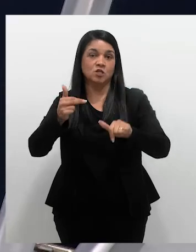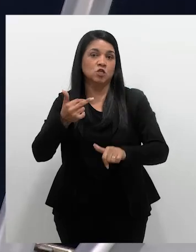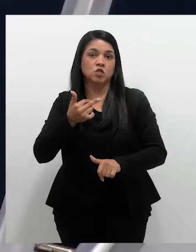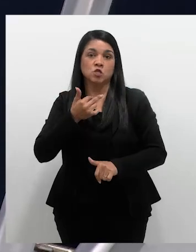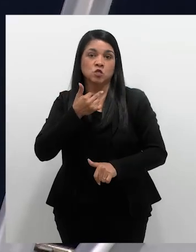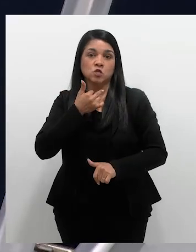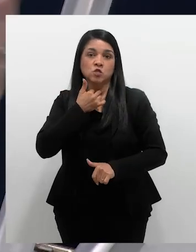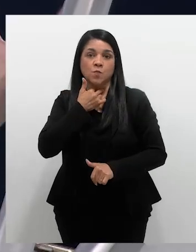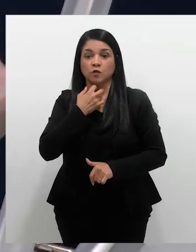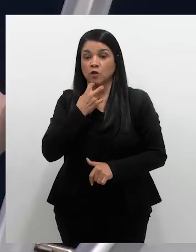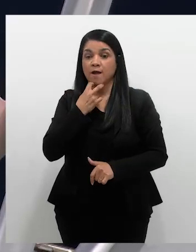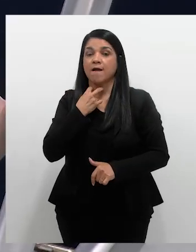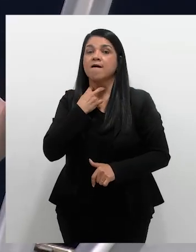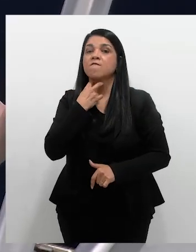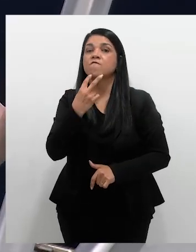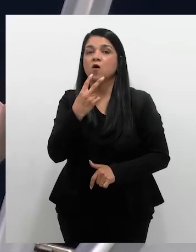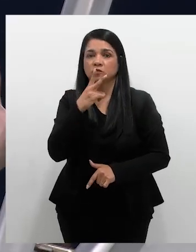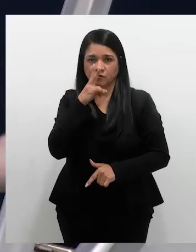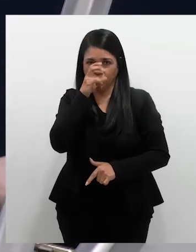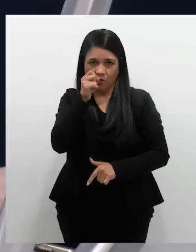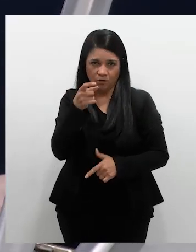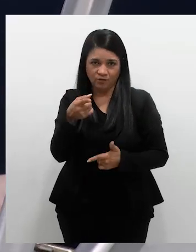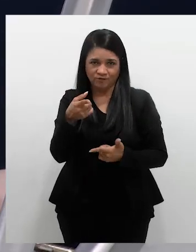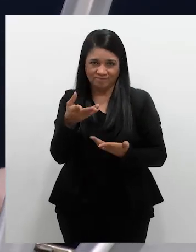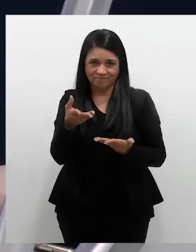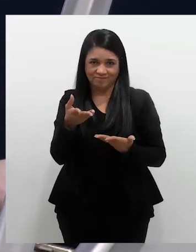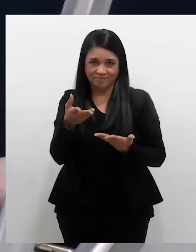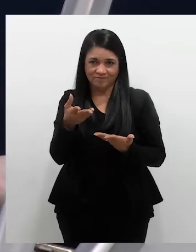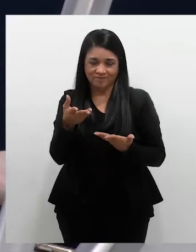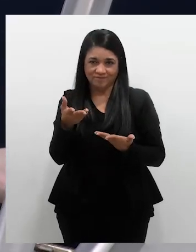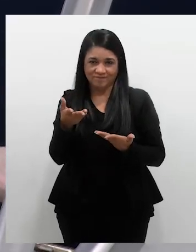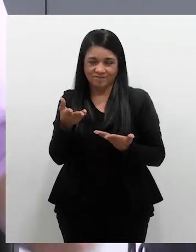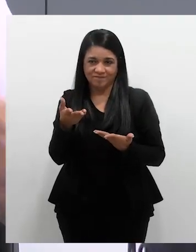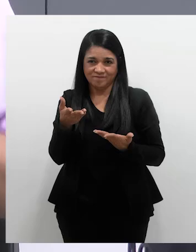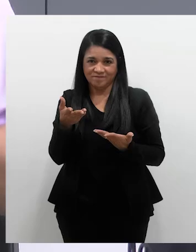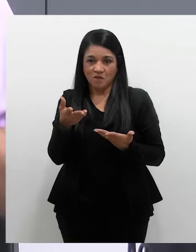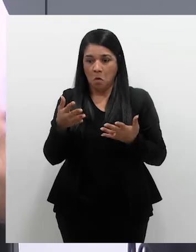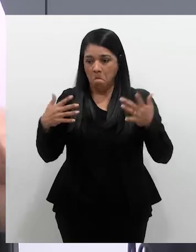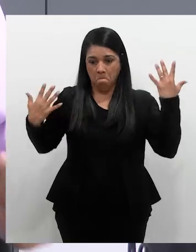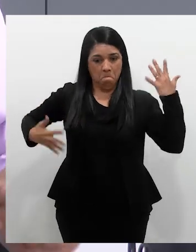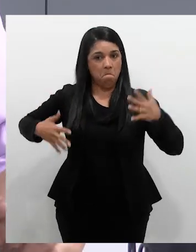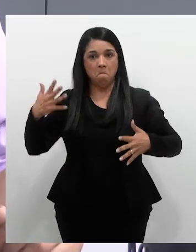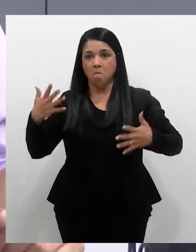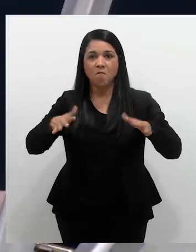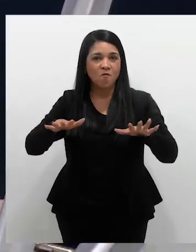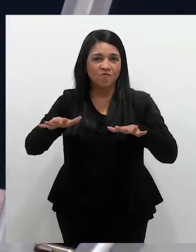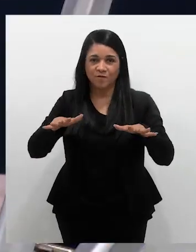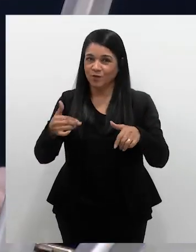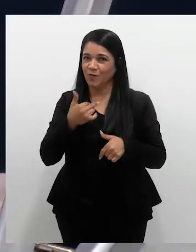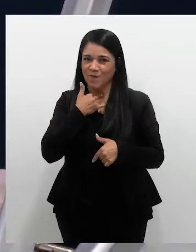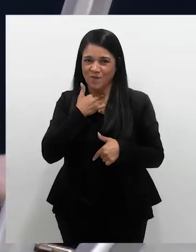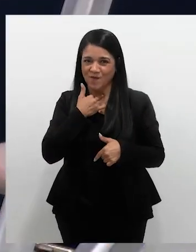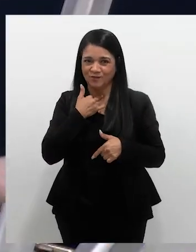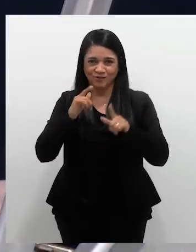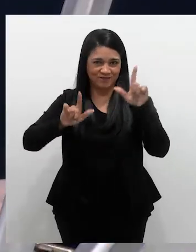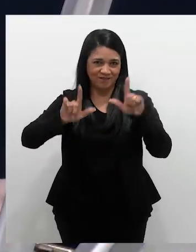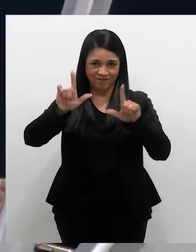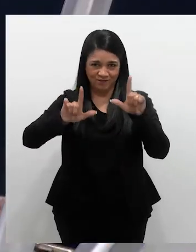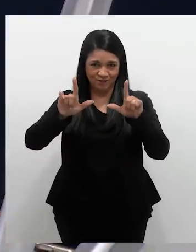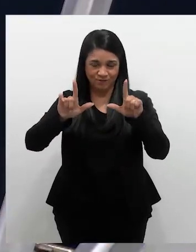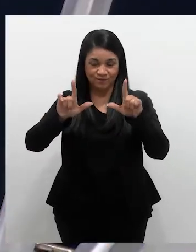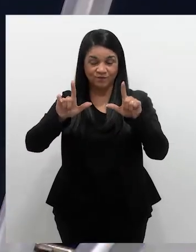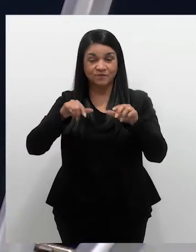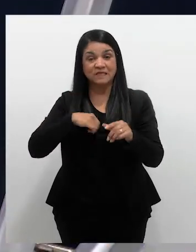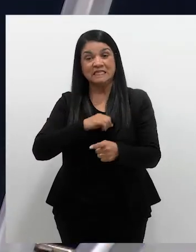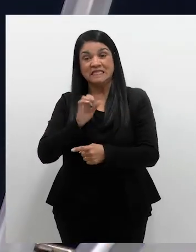essa dicção do teatro, senão vão falar que você é over. Nem esses braços todos, né? Exatamente, vão falar assim, nossa, que atriz é essa,